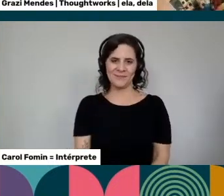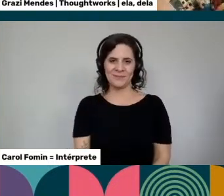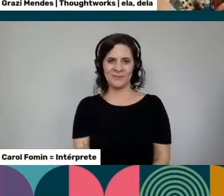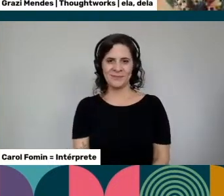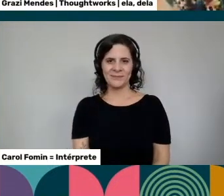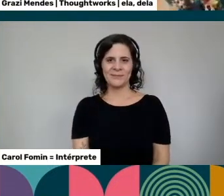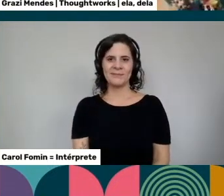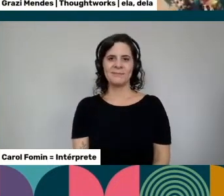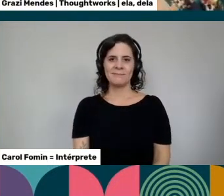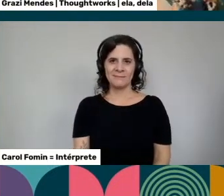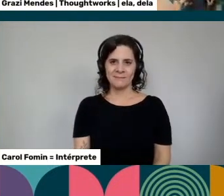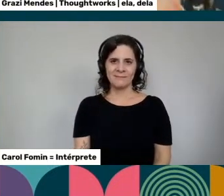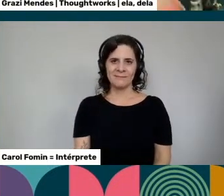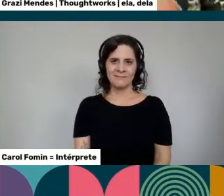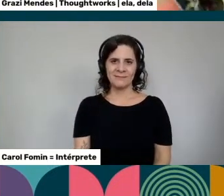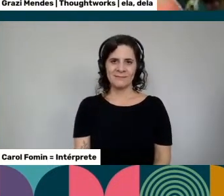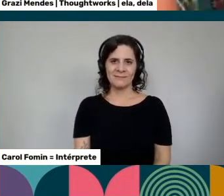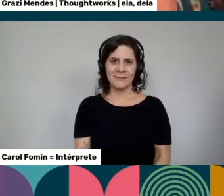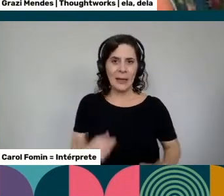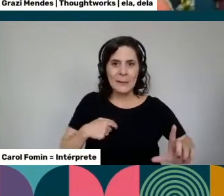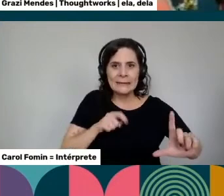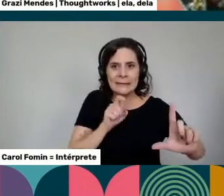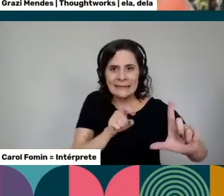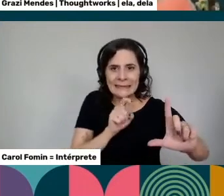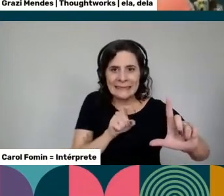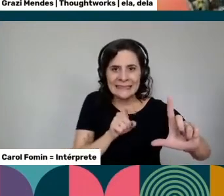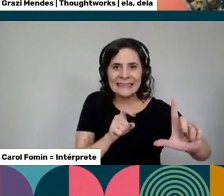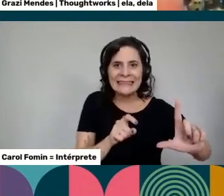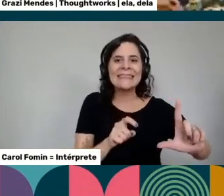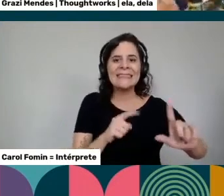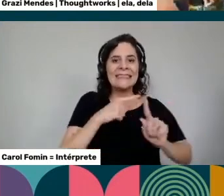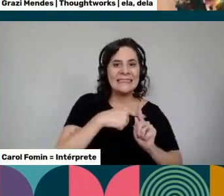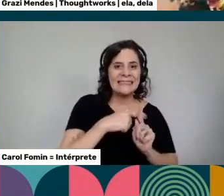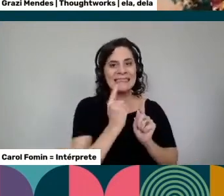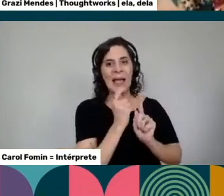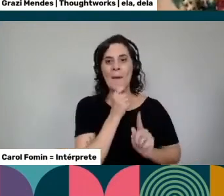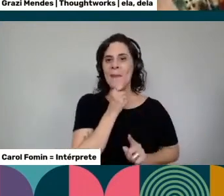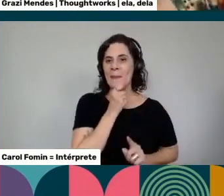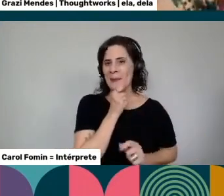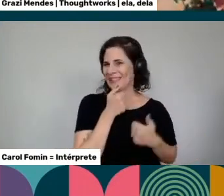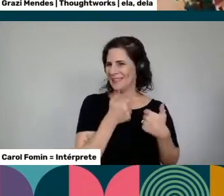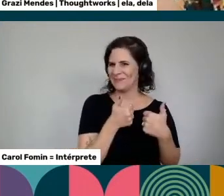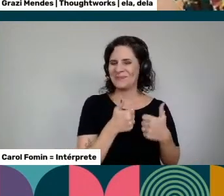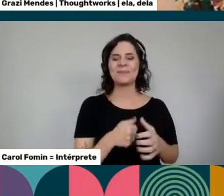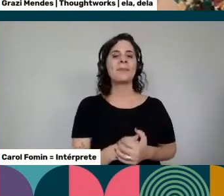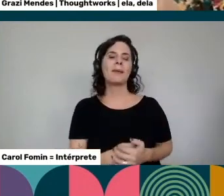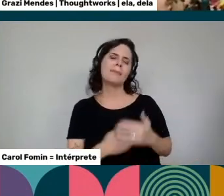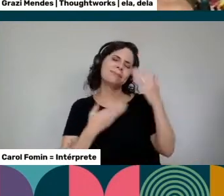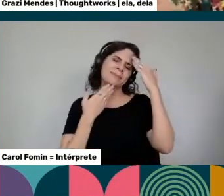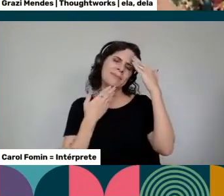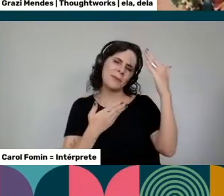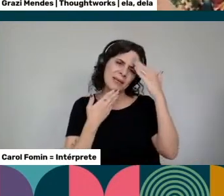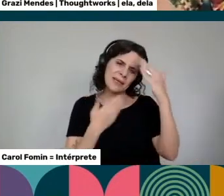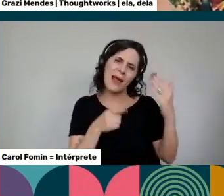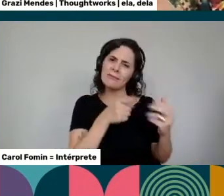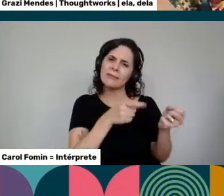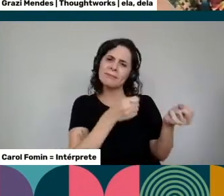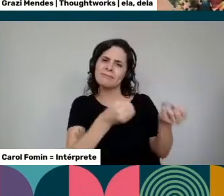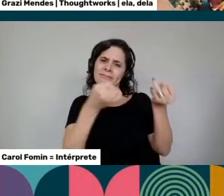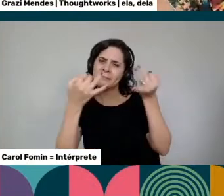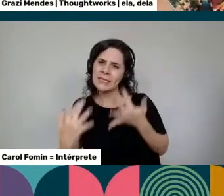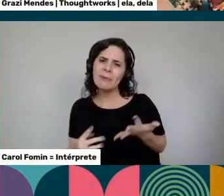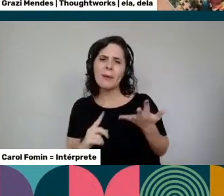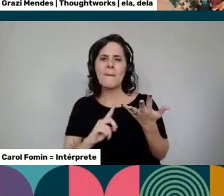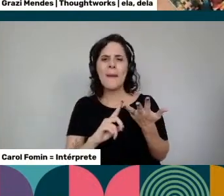Eu apanhando o botãozinho aqui do desmutar. Karen, obrigada. E você foi trazendo uma série de coisas, né, que